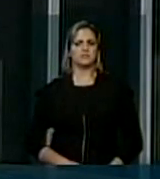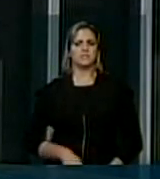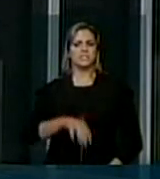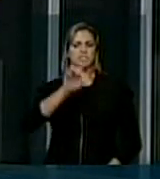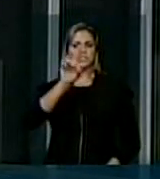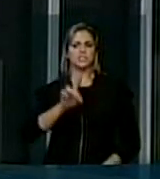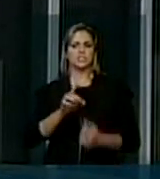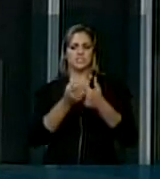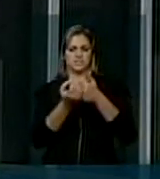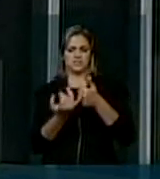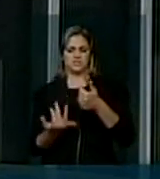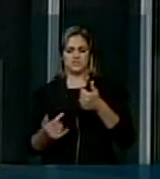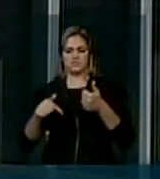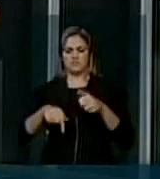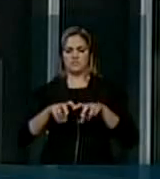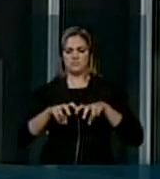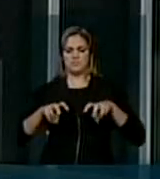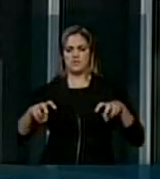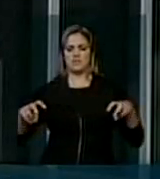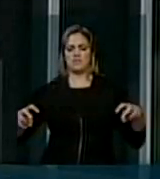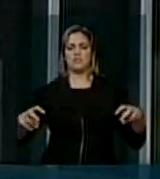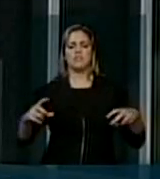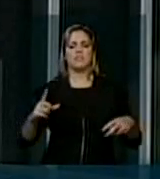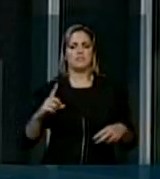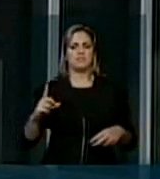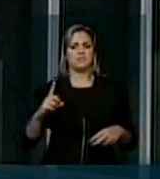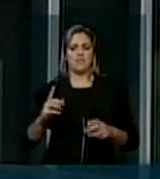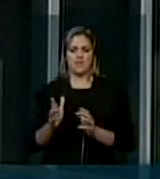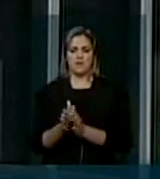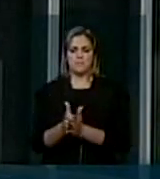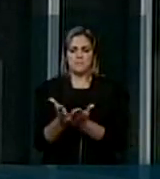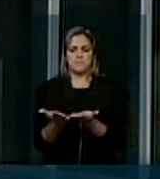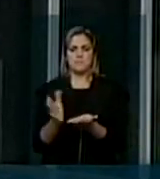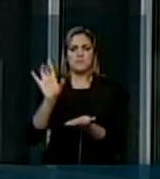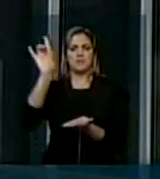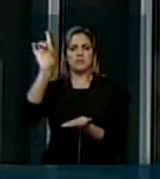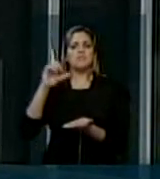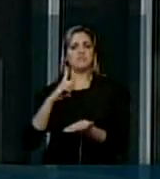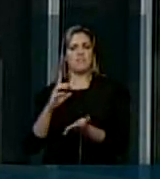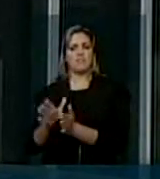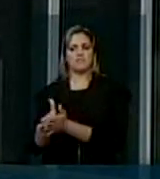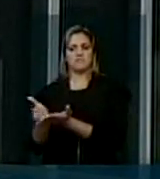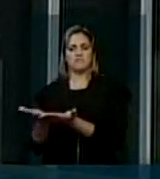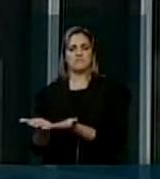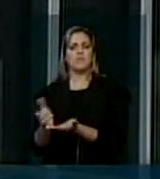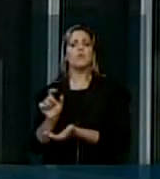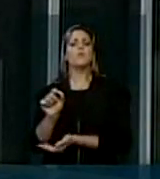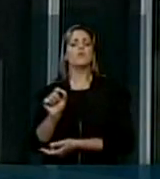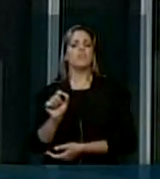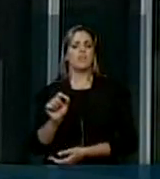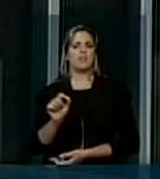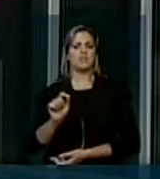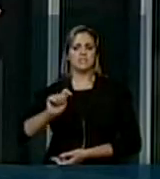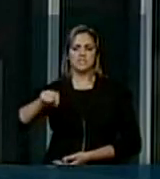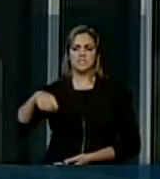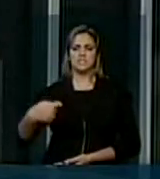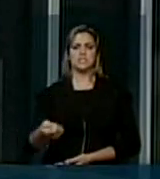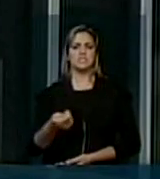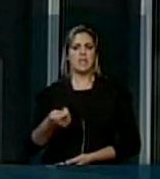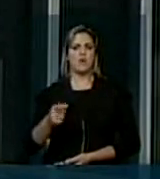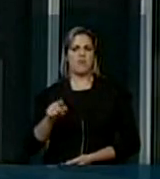casa, aqui na mesa, nós temos a Bíblia Sagrada, e aí não está apenas como um